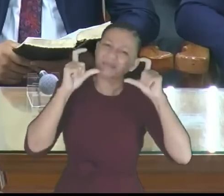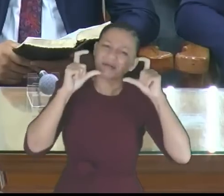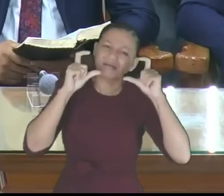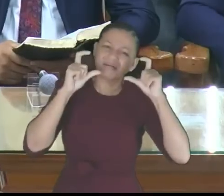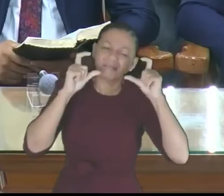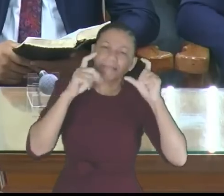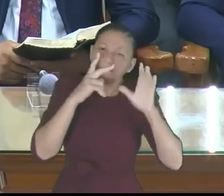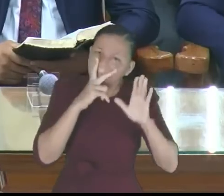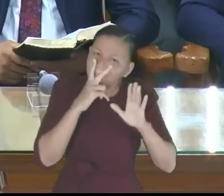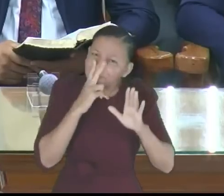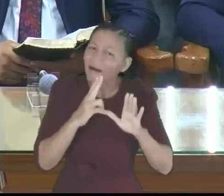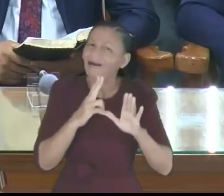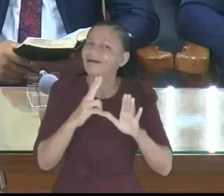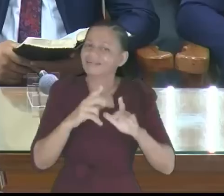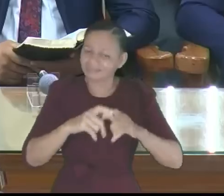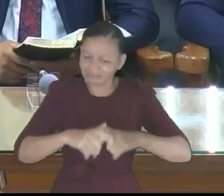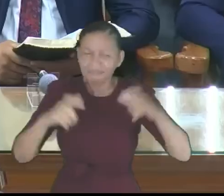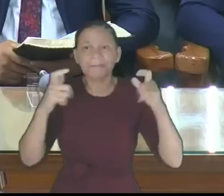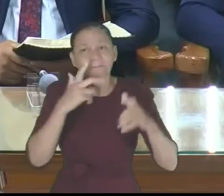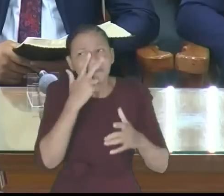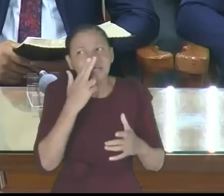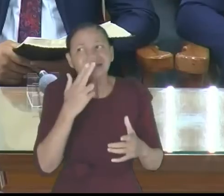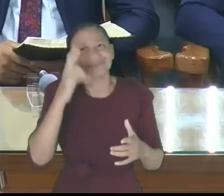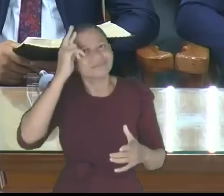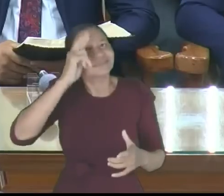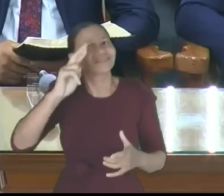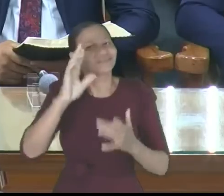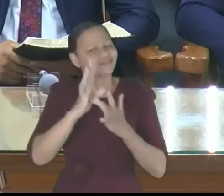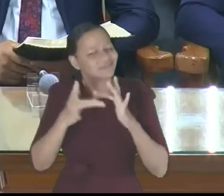irmão, parece que o Senhor dorme.